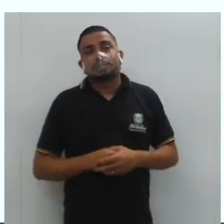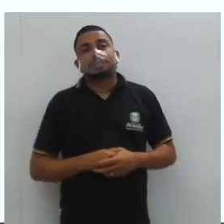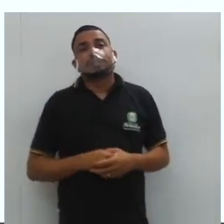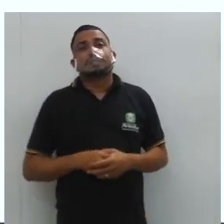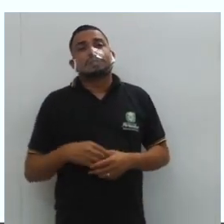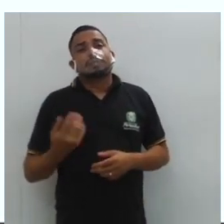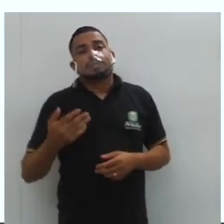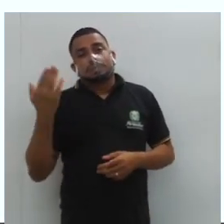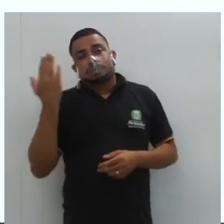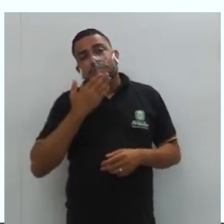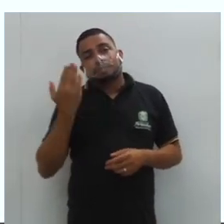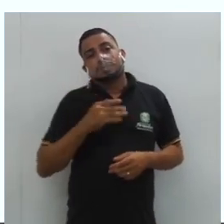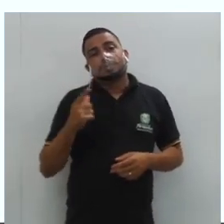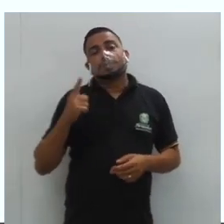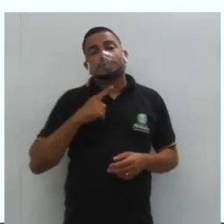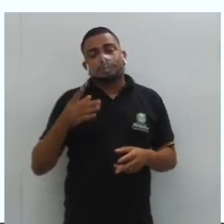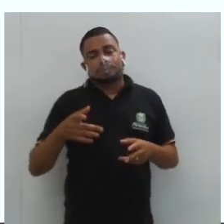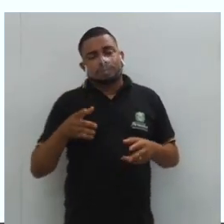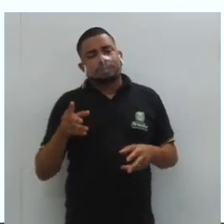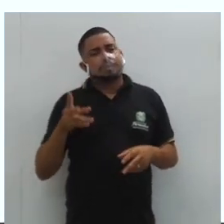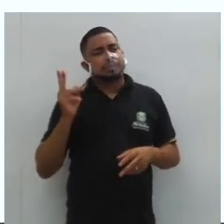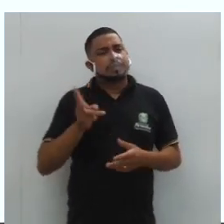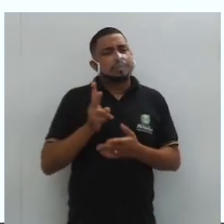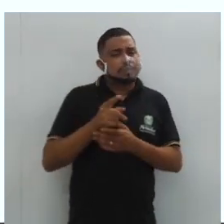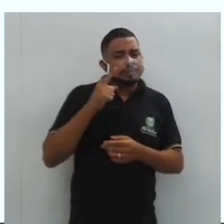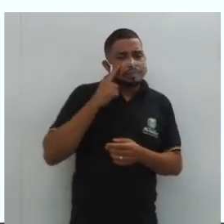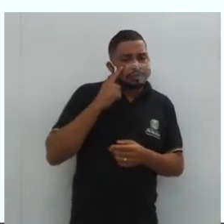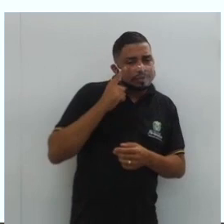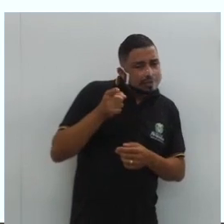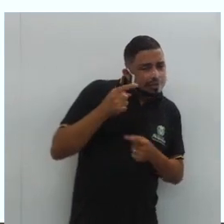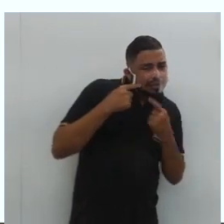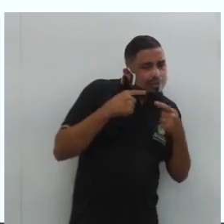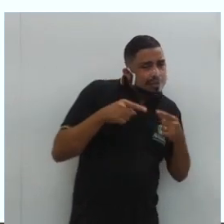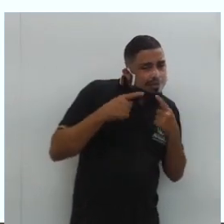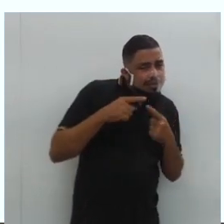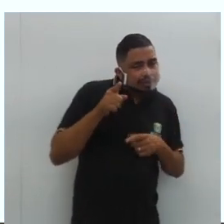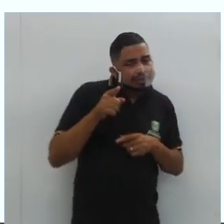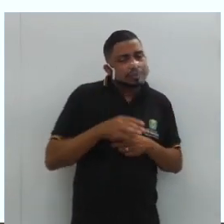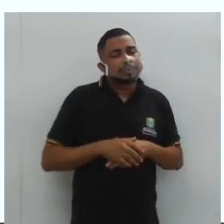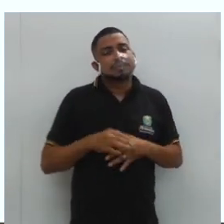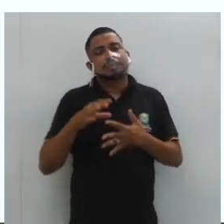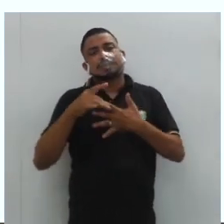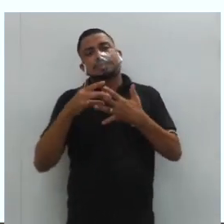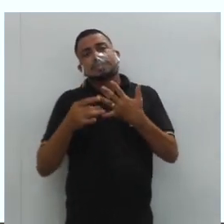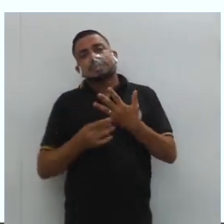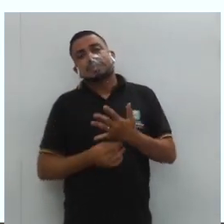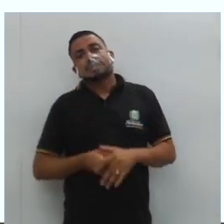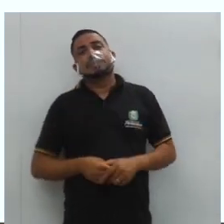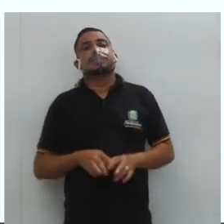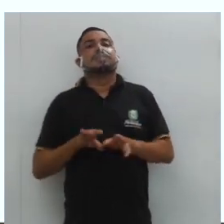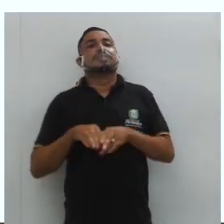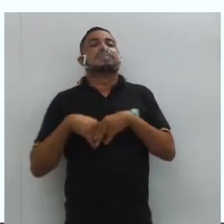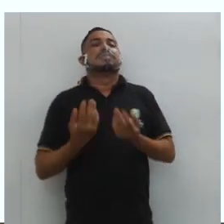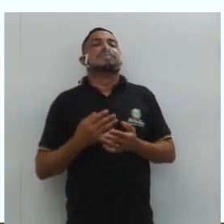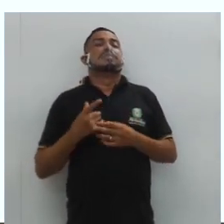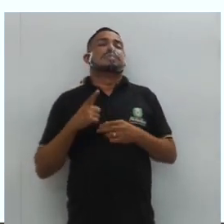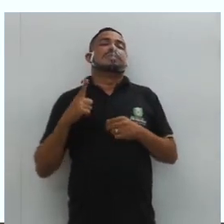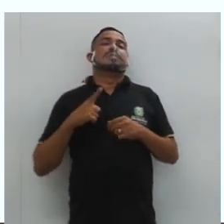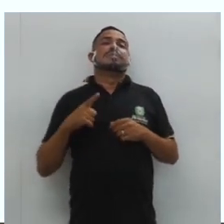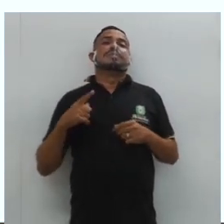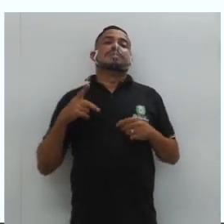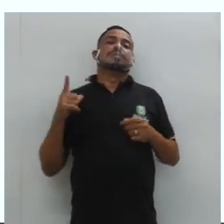que muita gente não viu, mas sempre tem aquela pessoa com aquele olhar mais clínico, né? Então, assim, o